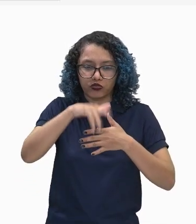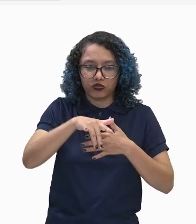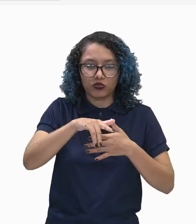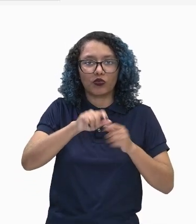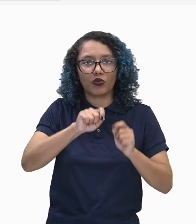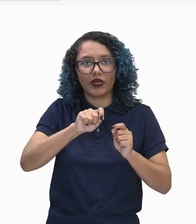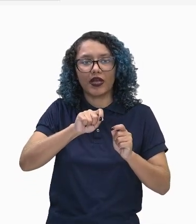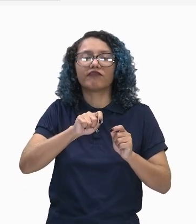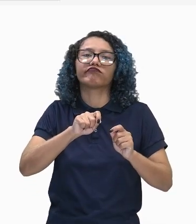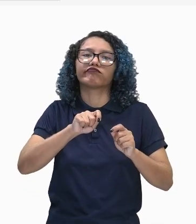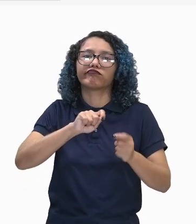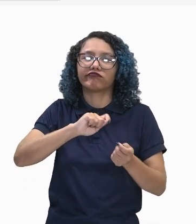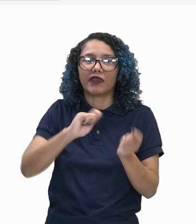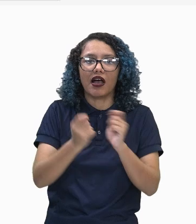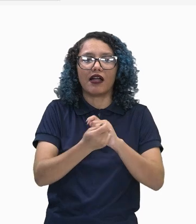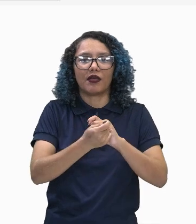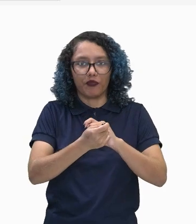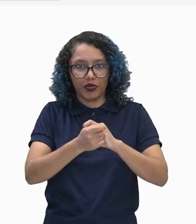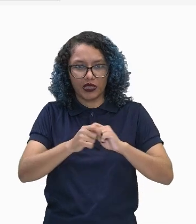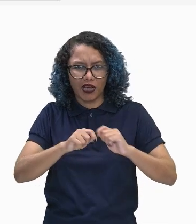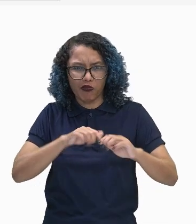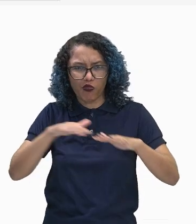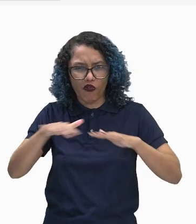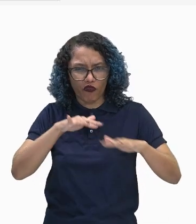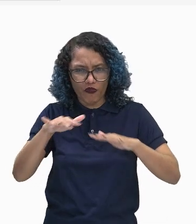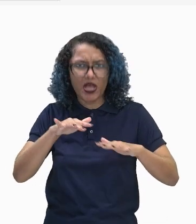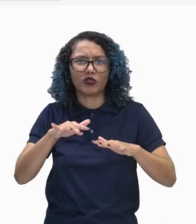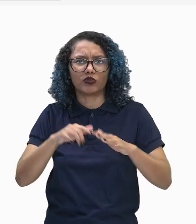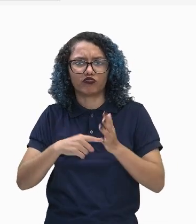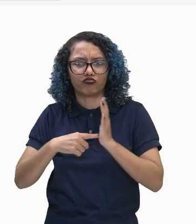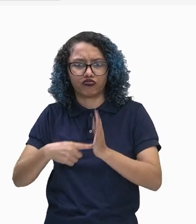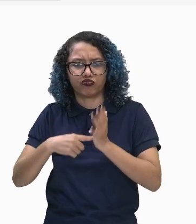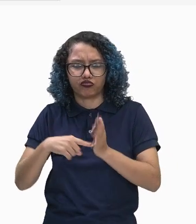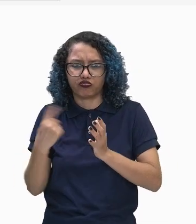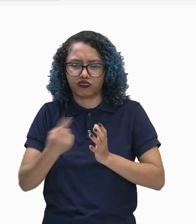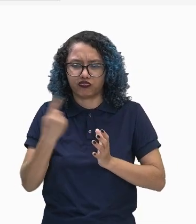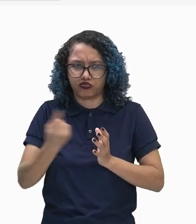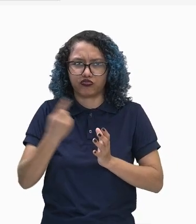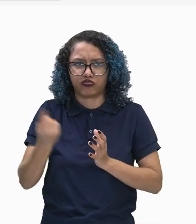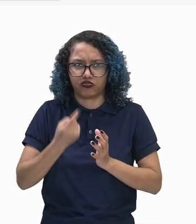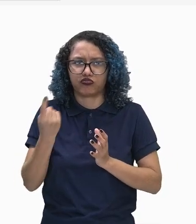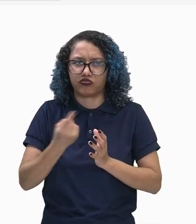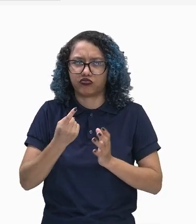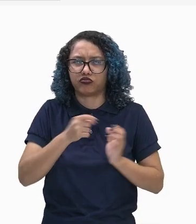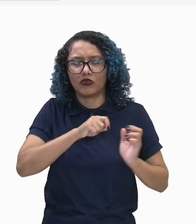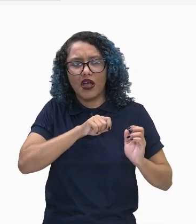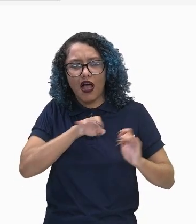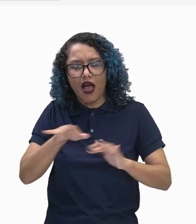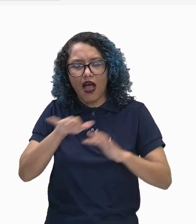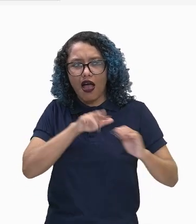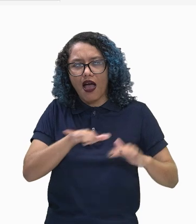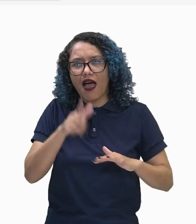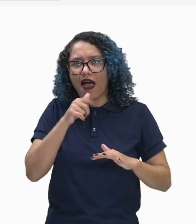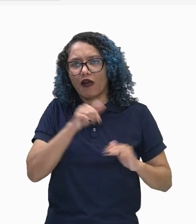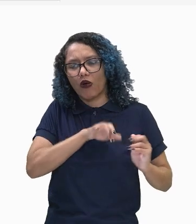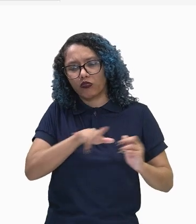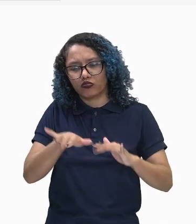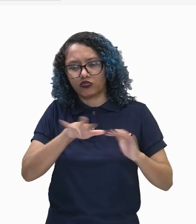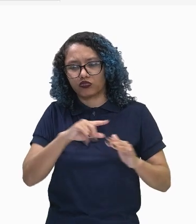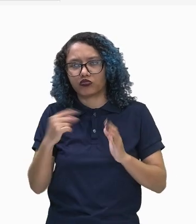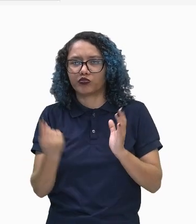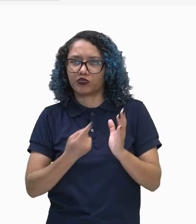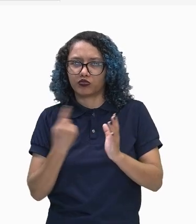os geradores das usinas. Então, a gente está falando aí de usinas que vão gerar energia